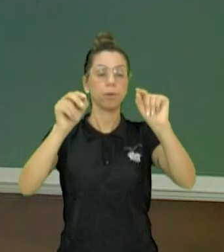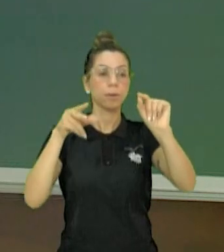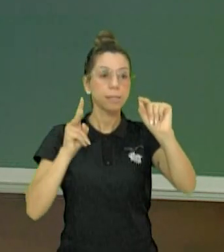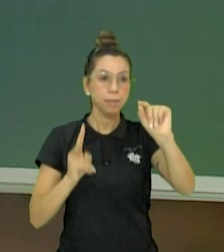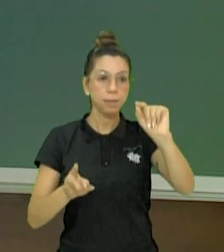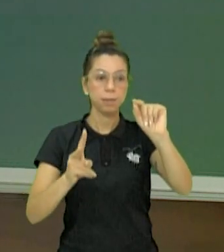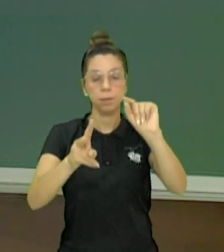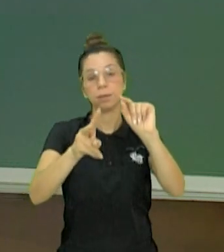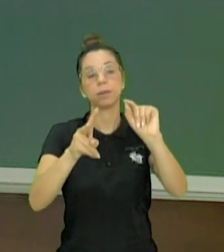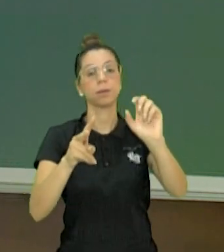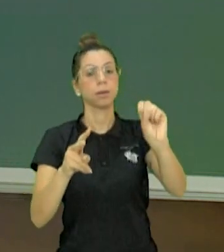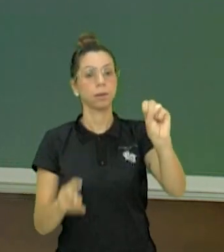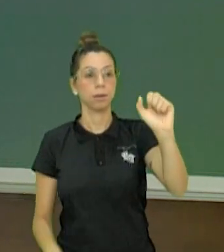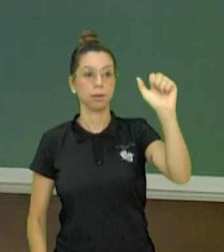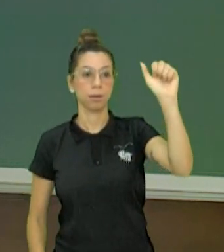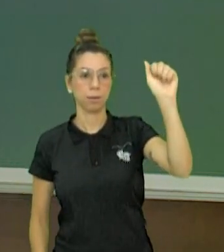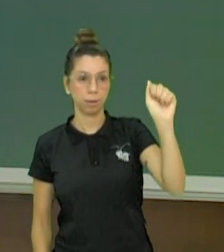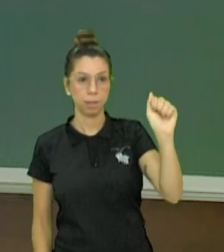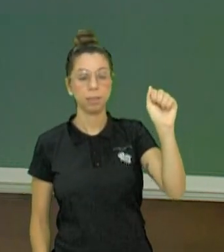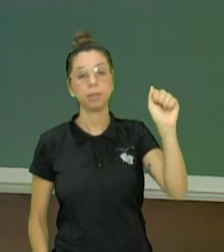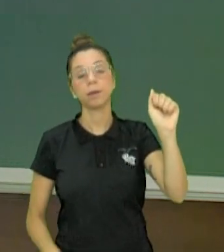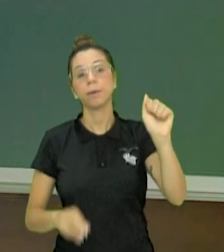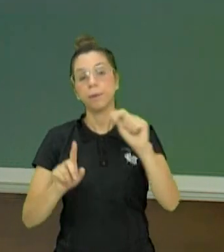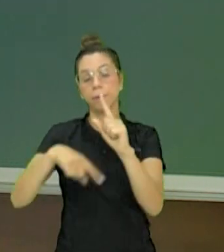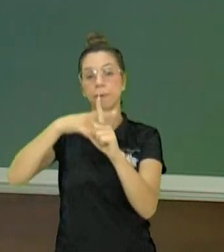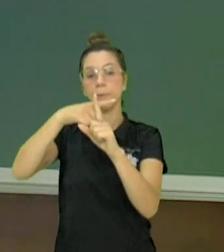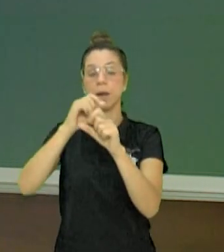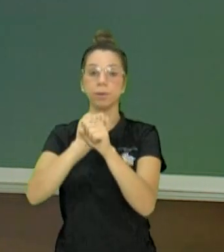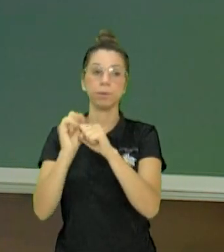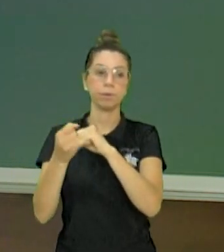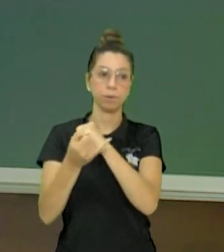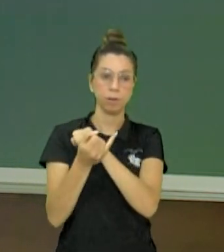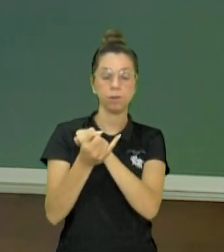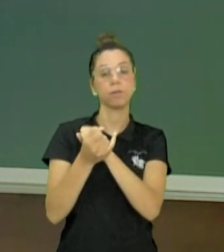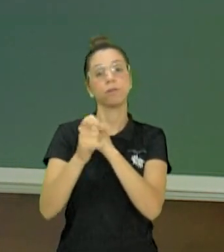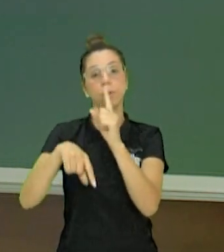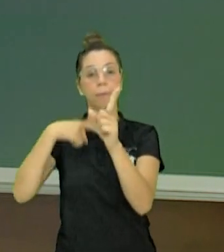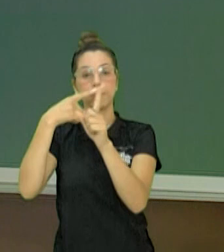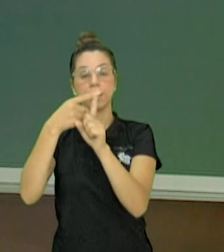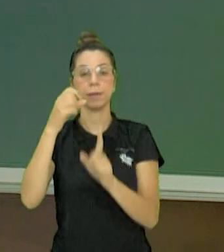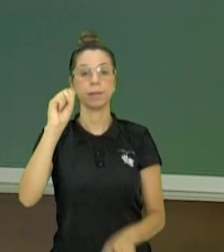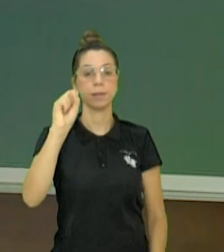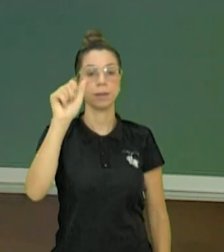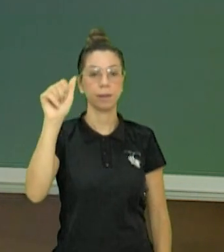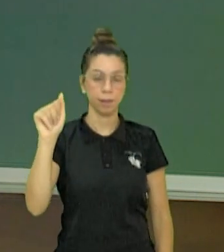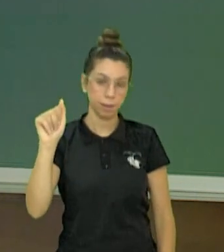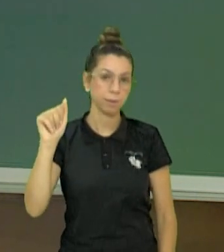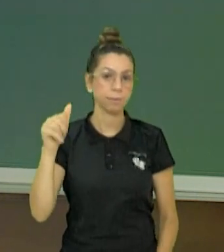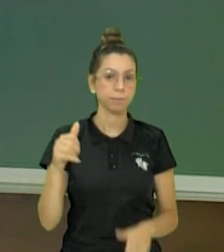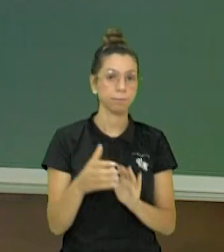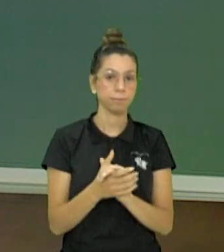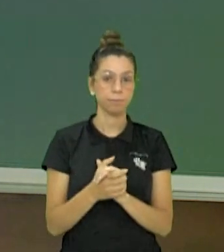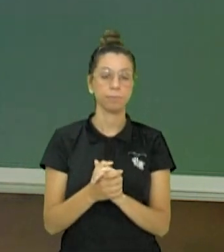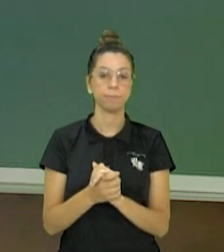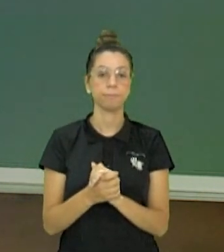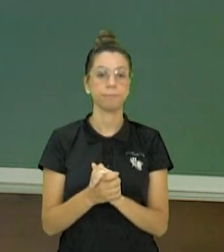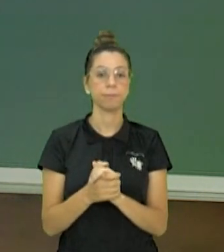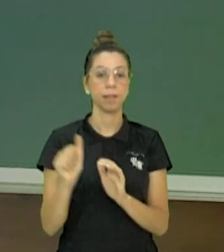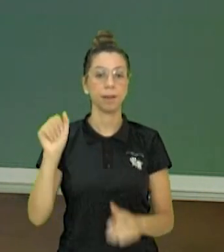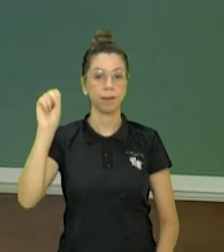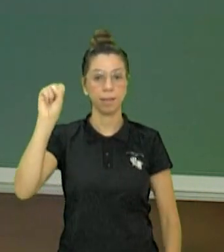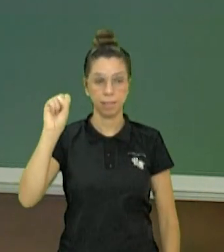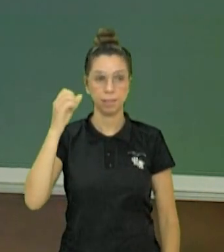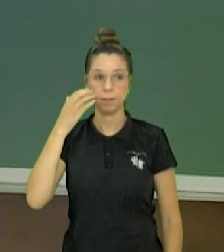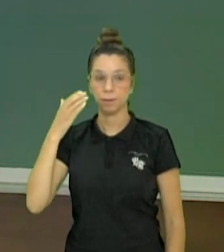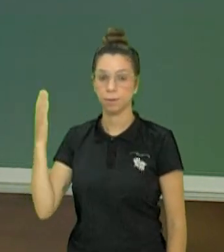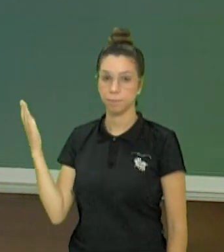com as mais o adjetivo as. As, tão, quanto. Beleza? Ó, por